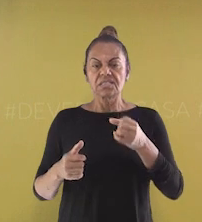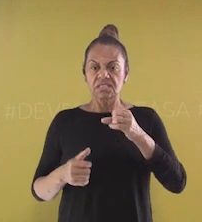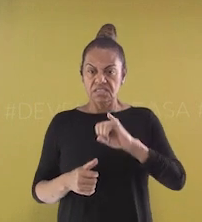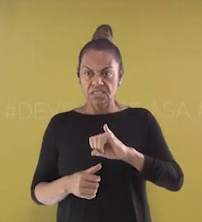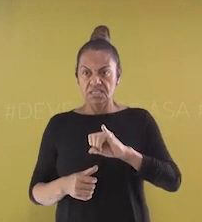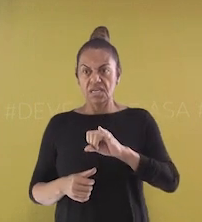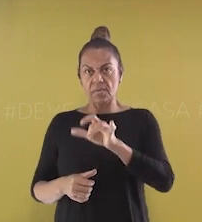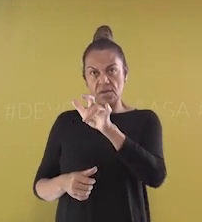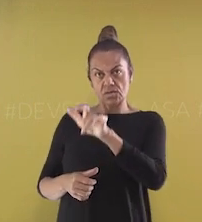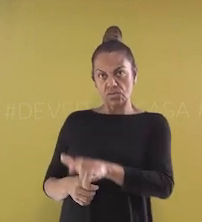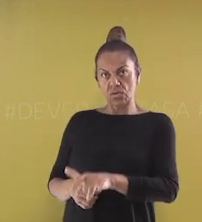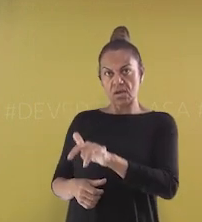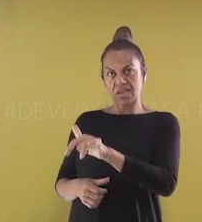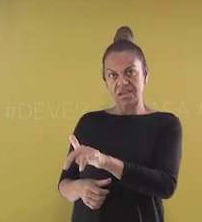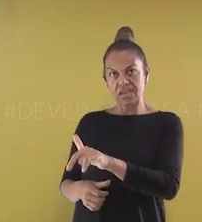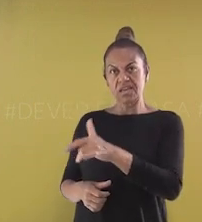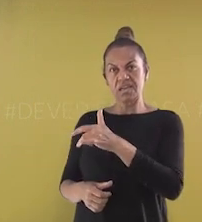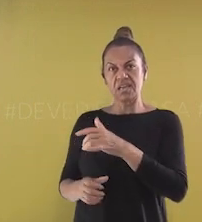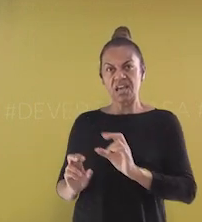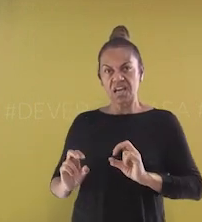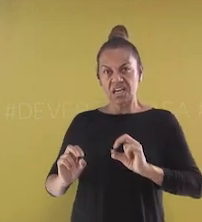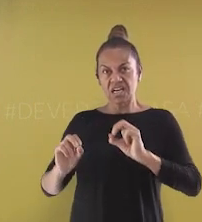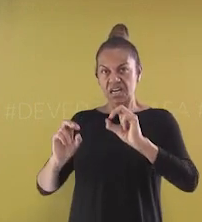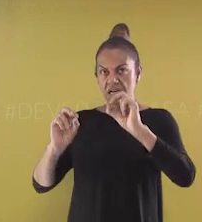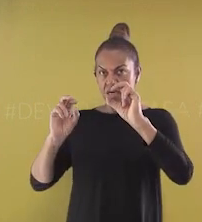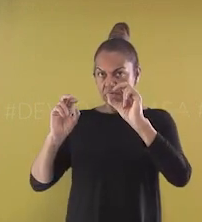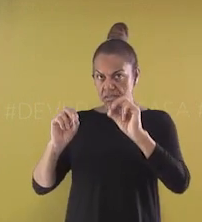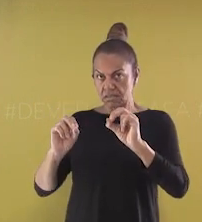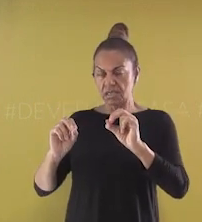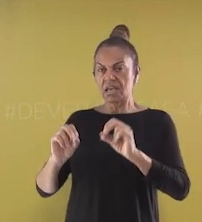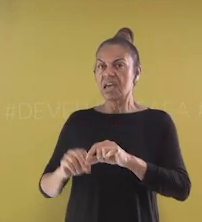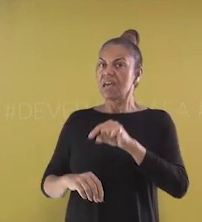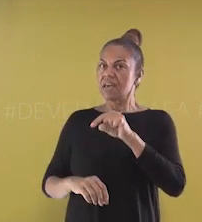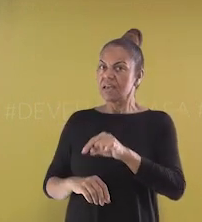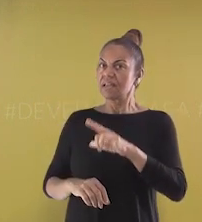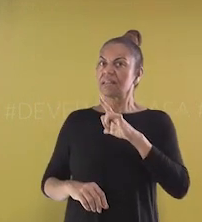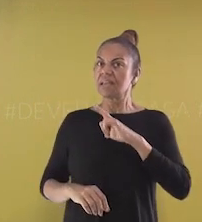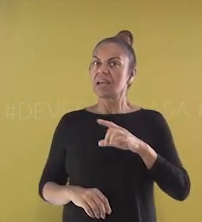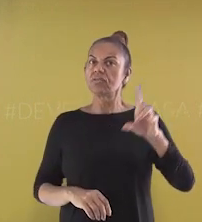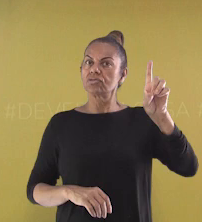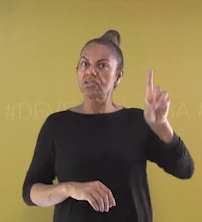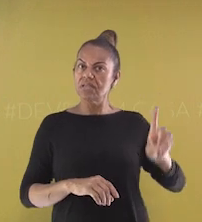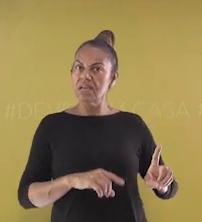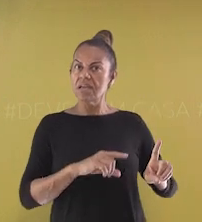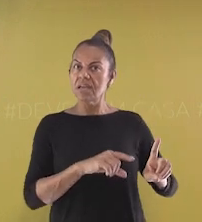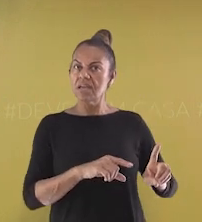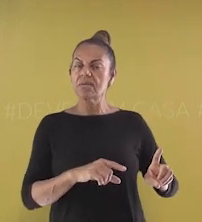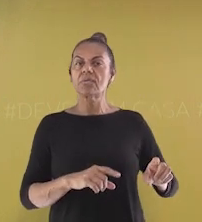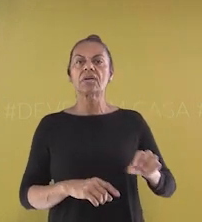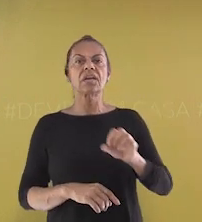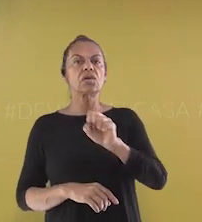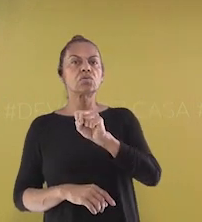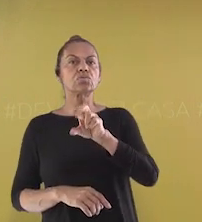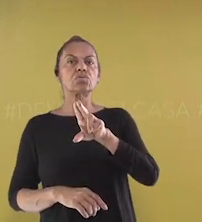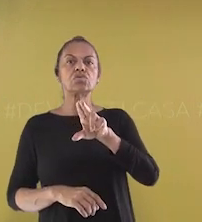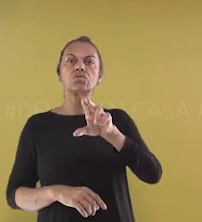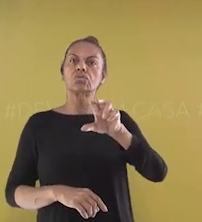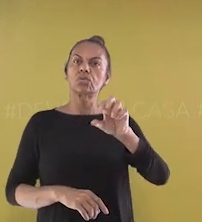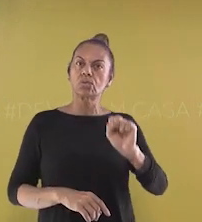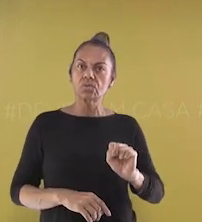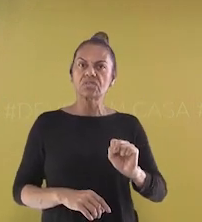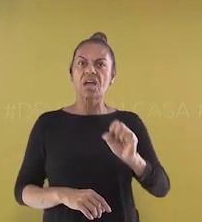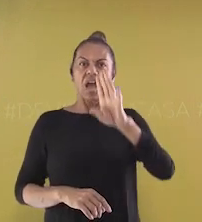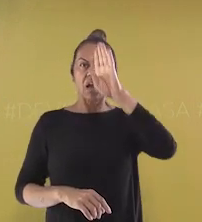O paciente com câncer tem direito pelo SUS, que é um sistema universal e gratuito de atenção à